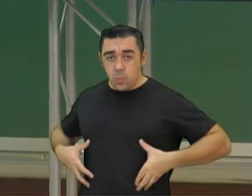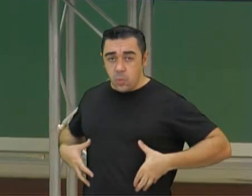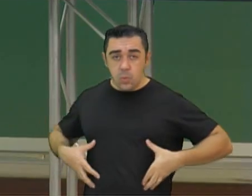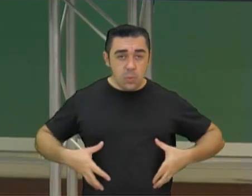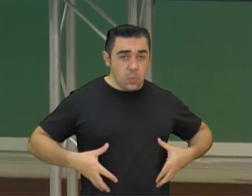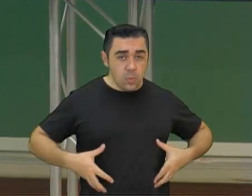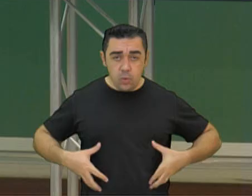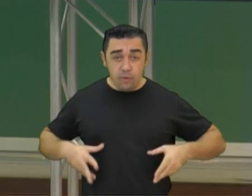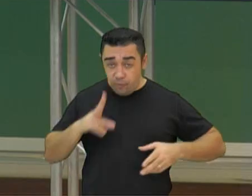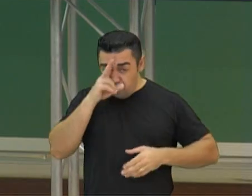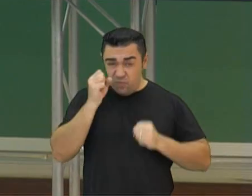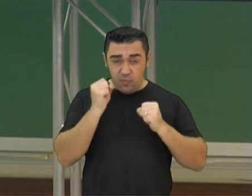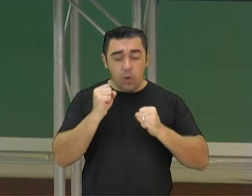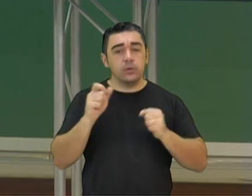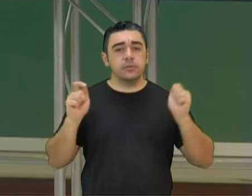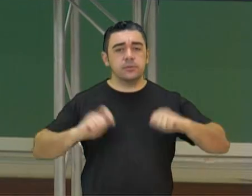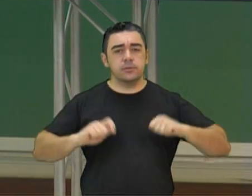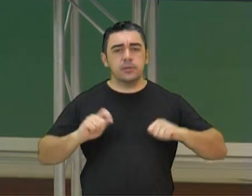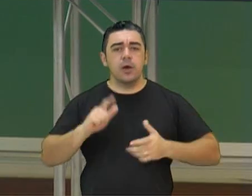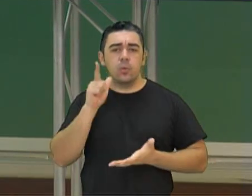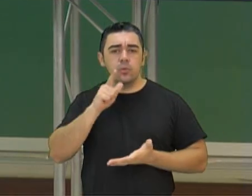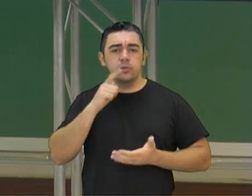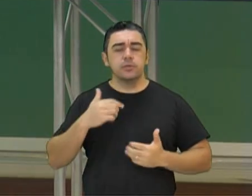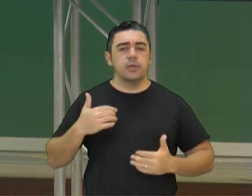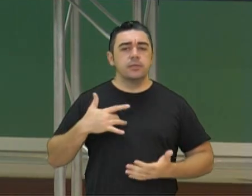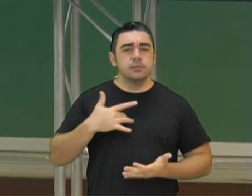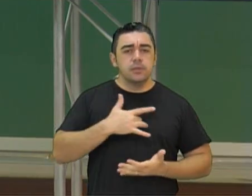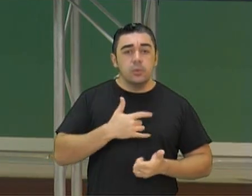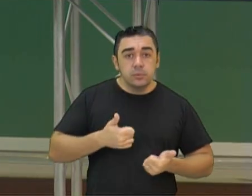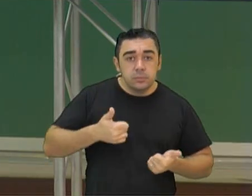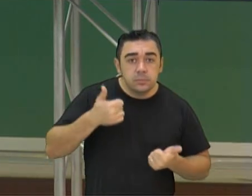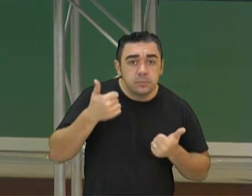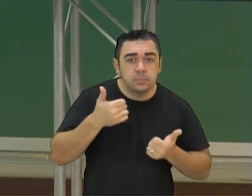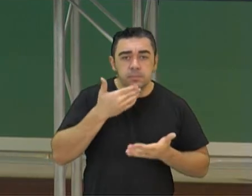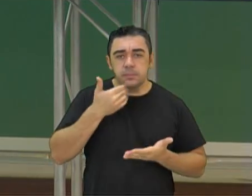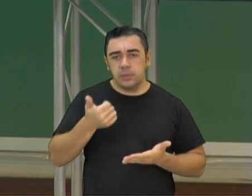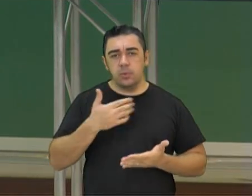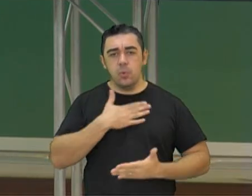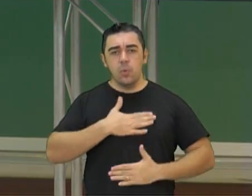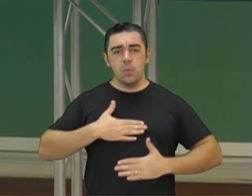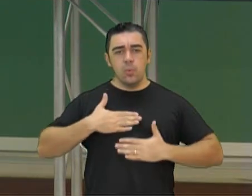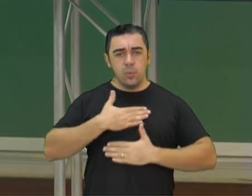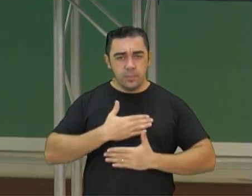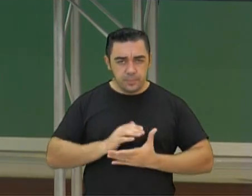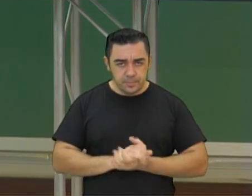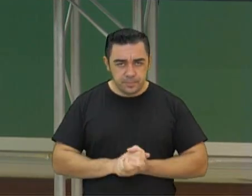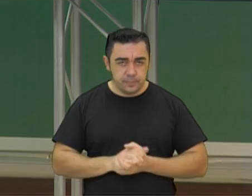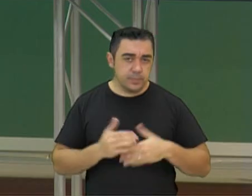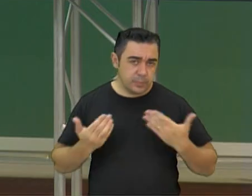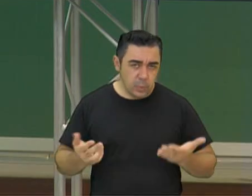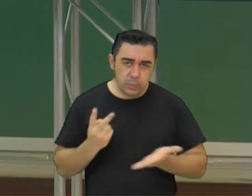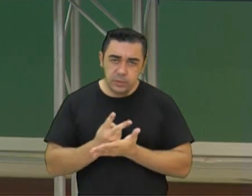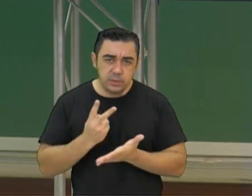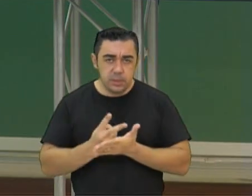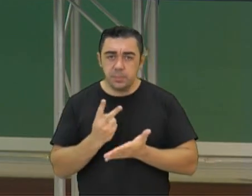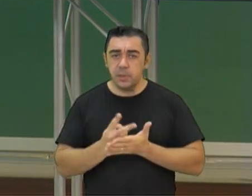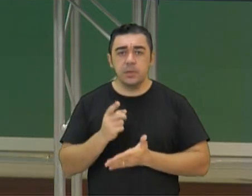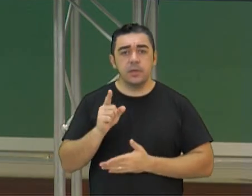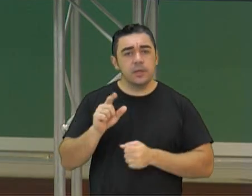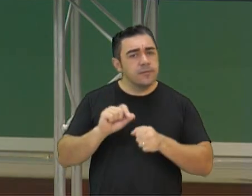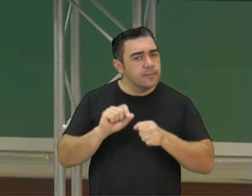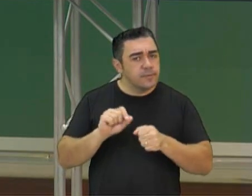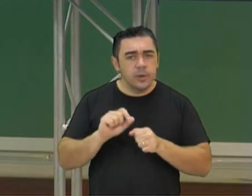meio caminho andado para a gente ter um bem-estar um pouco maior. Então, durante todo o exercício dele, ele